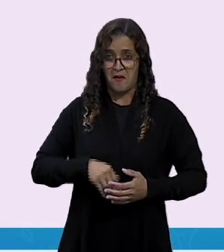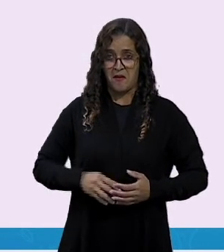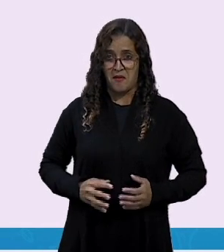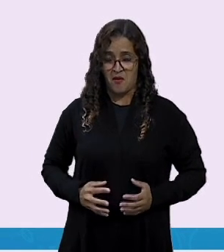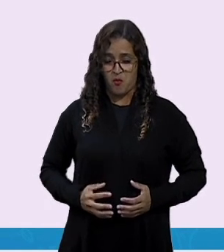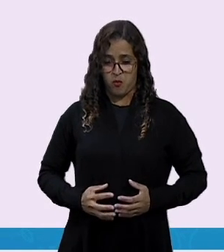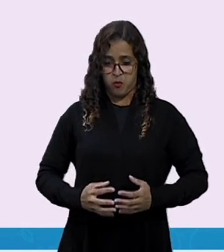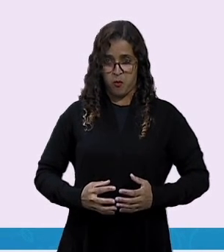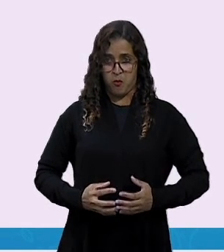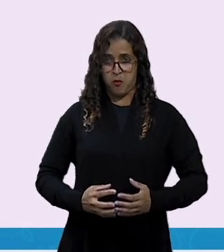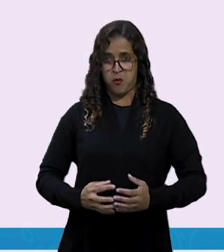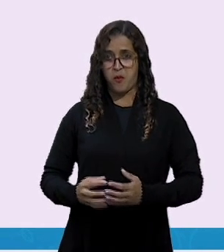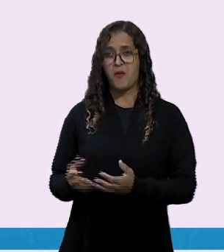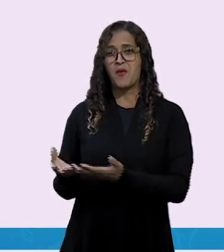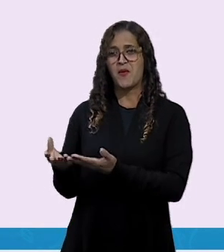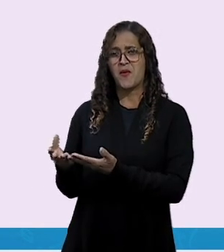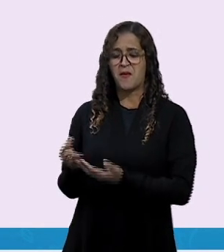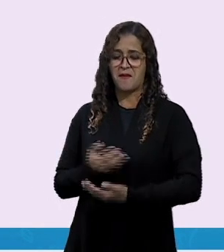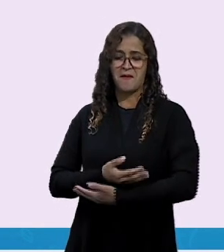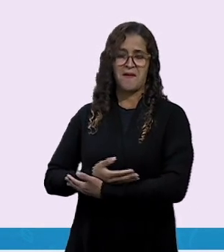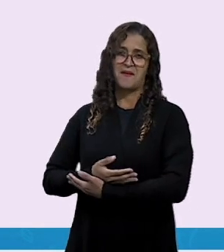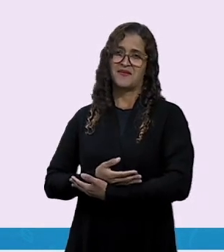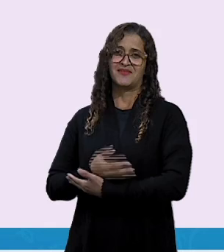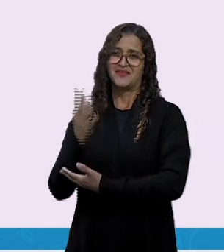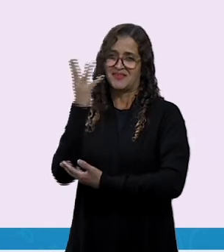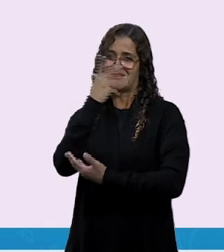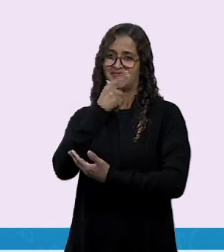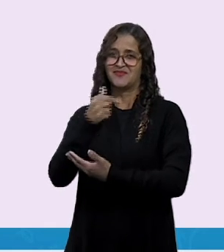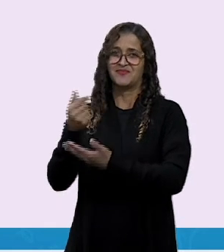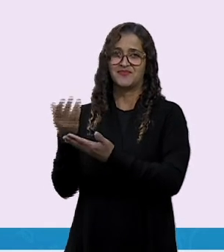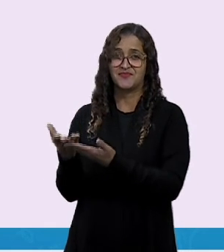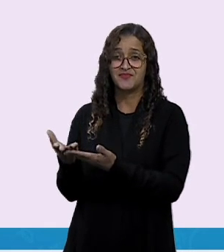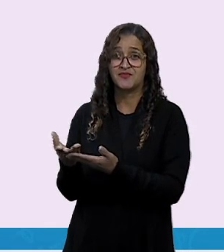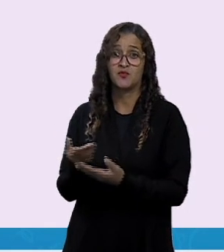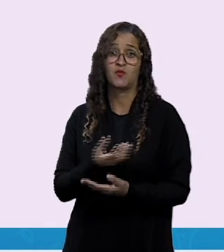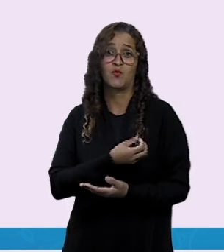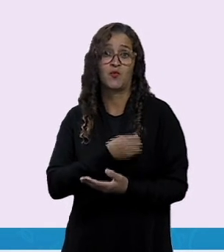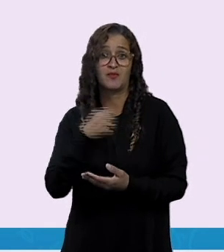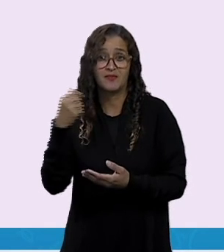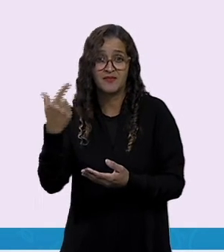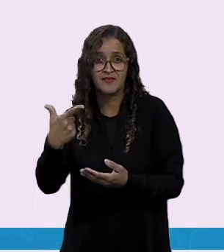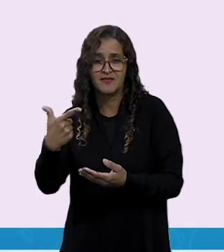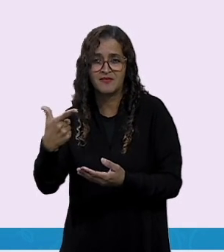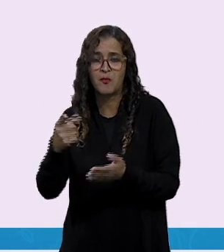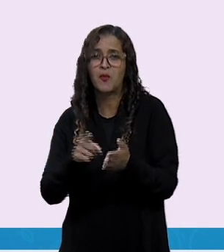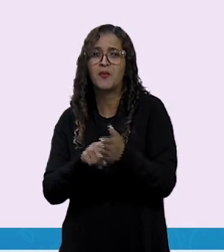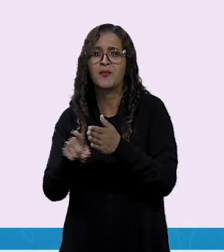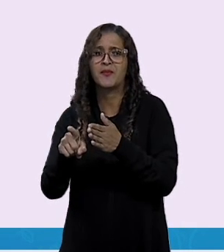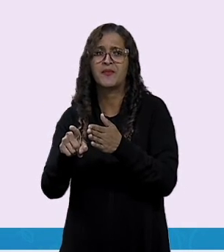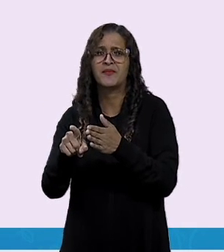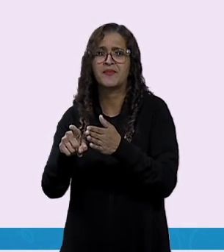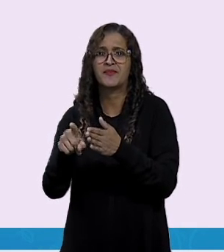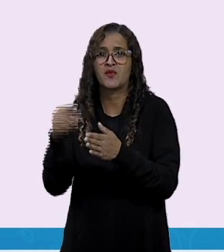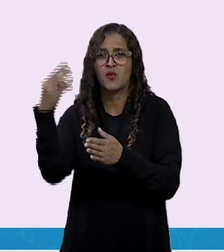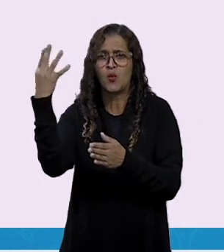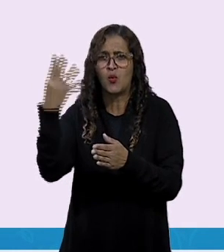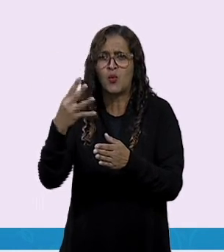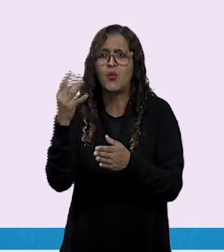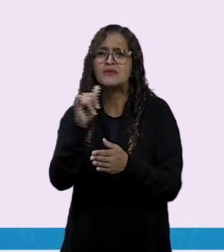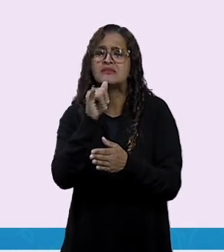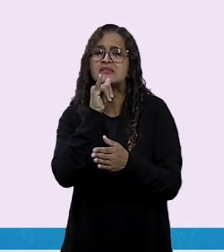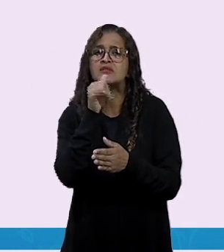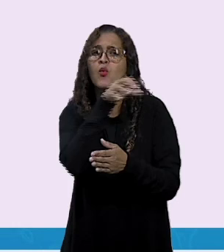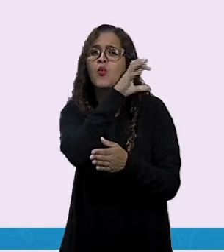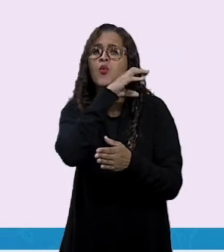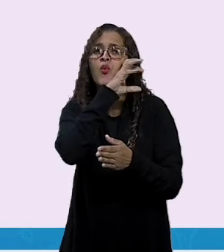ó. Próxima atividade. Dos animais, vamos dar 4 exemplos de ovíparos. Ovíparos são os